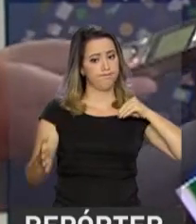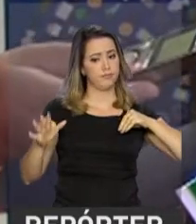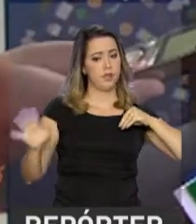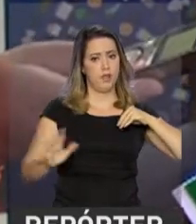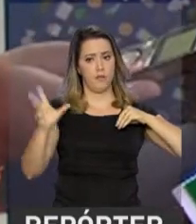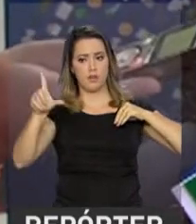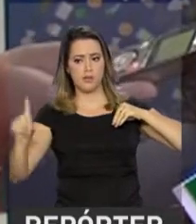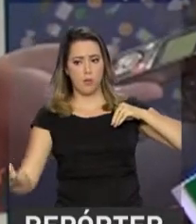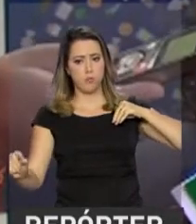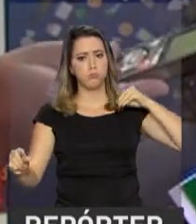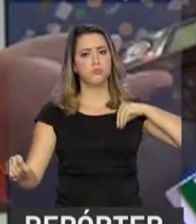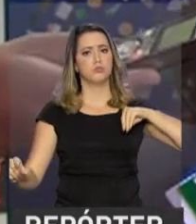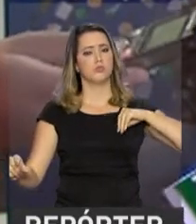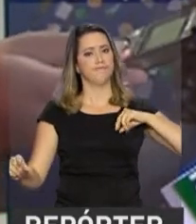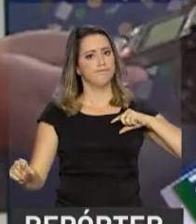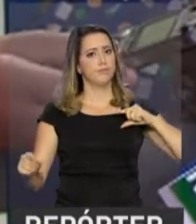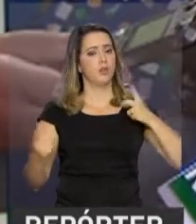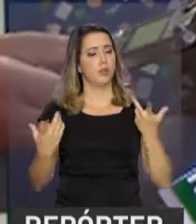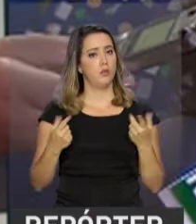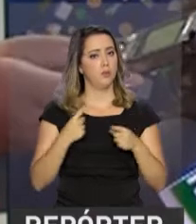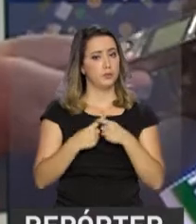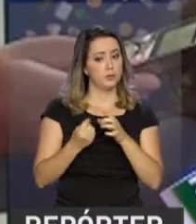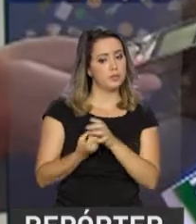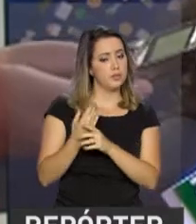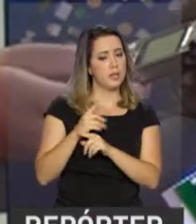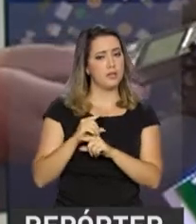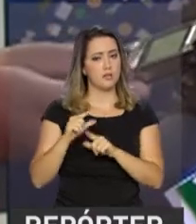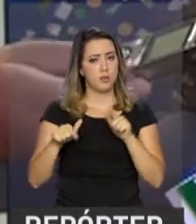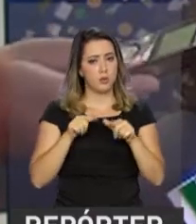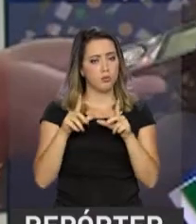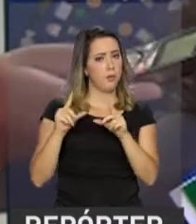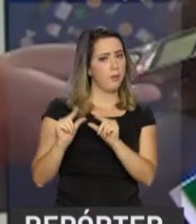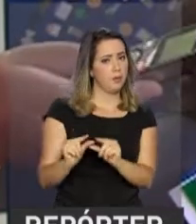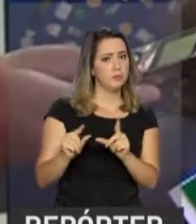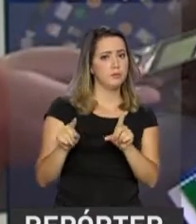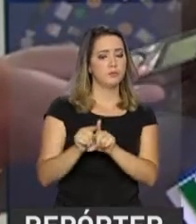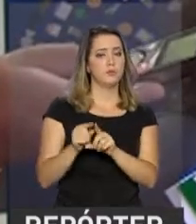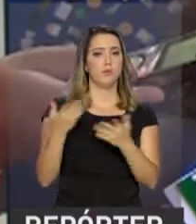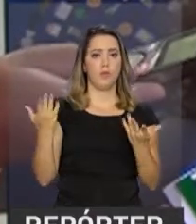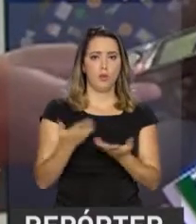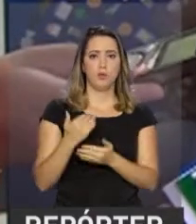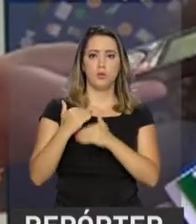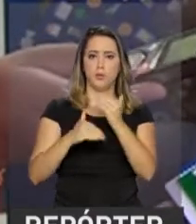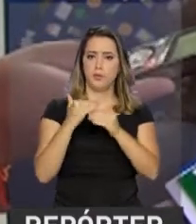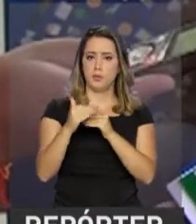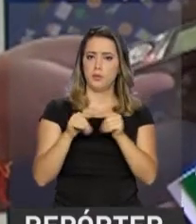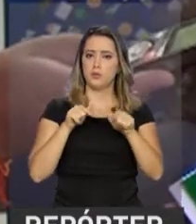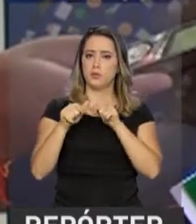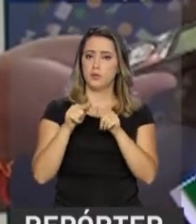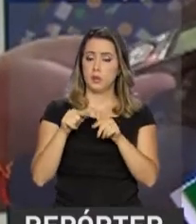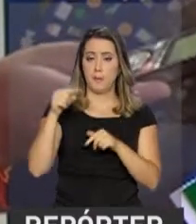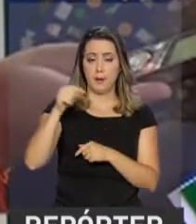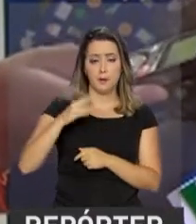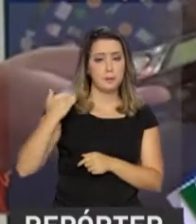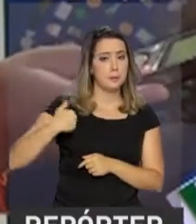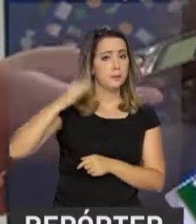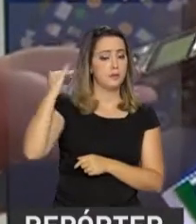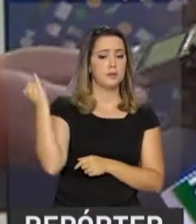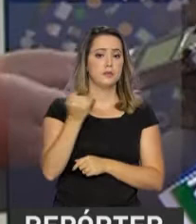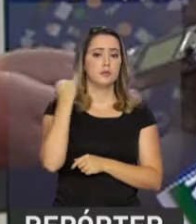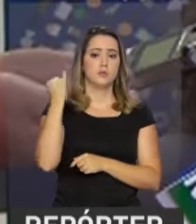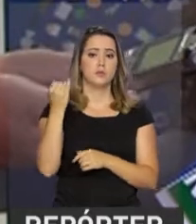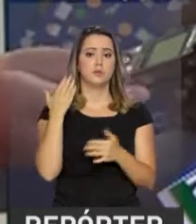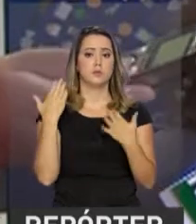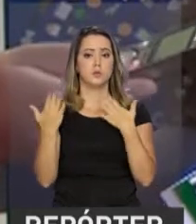propriamente dito do emprego mesmo né neste trimestre o aumento do emprego foi até mais importante do que